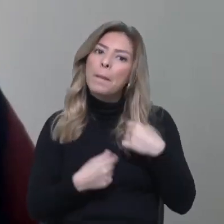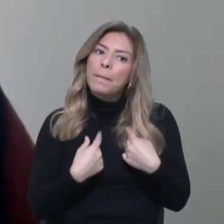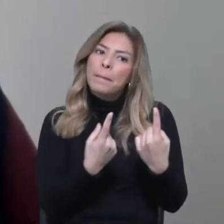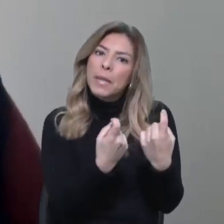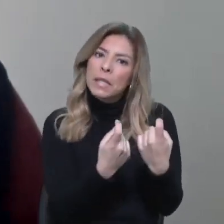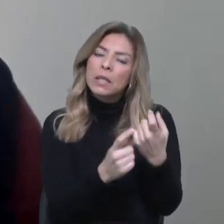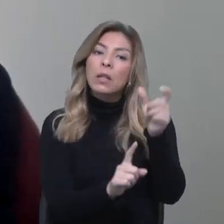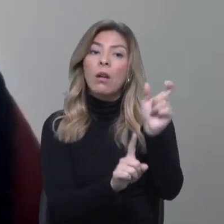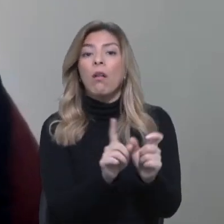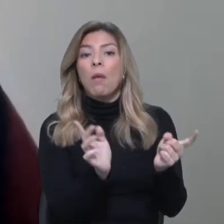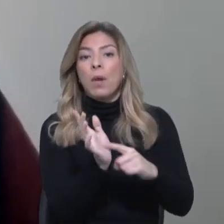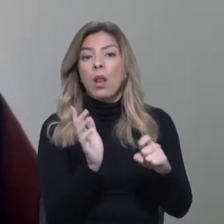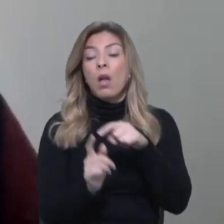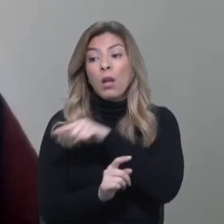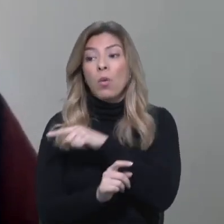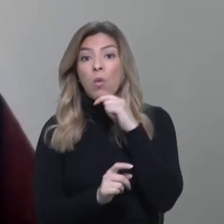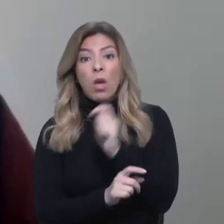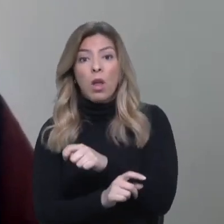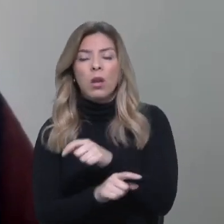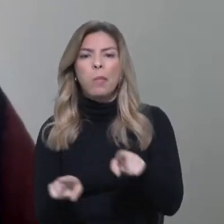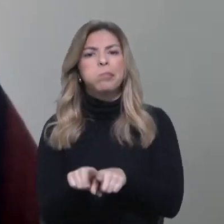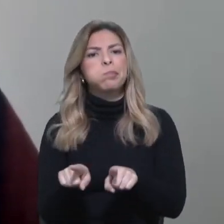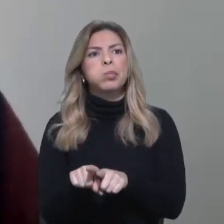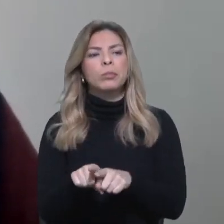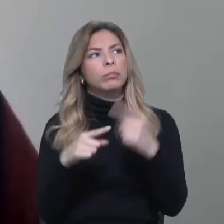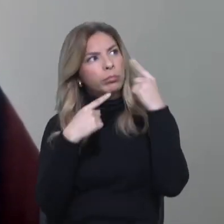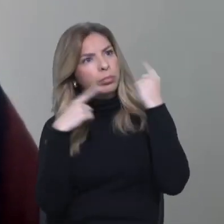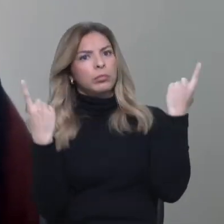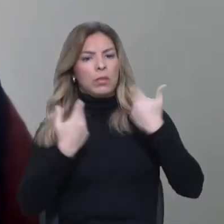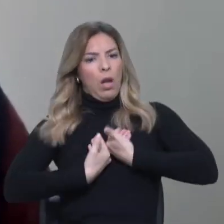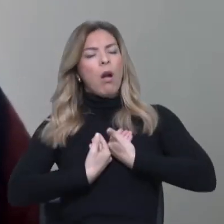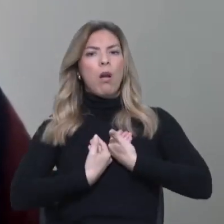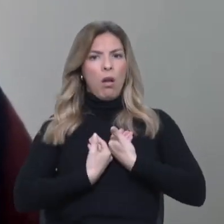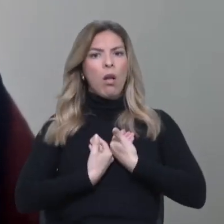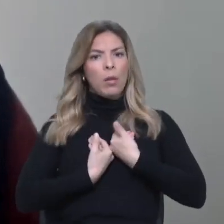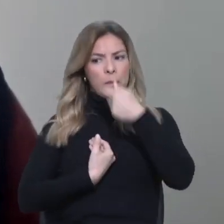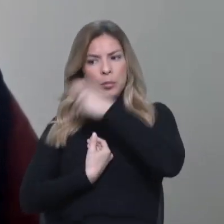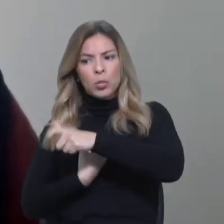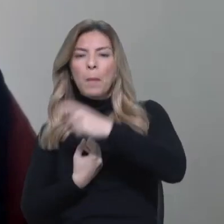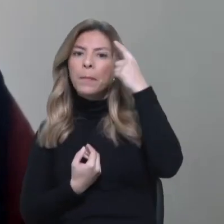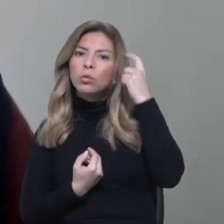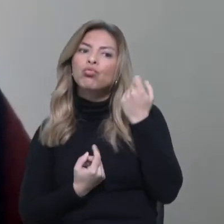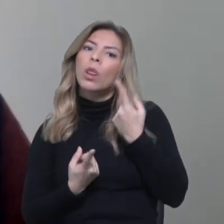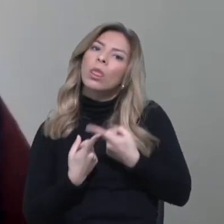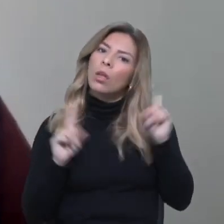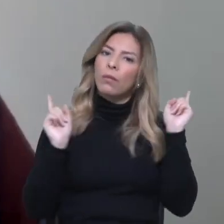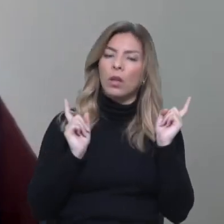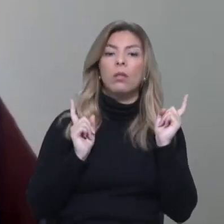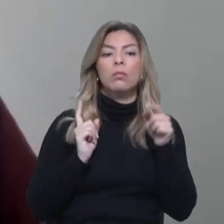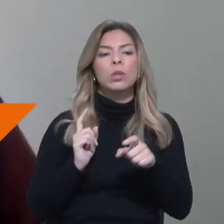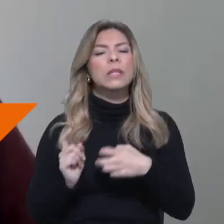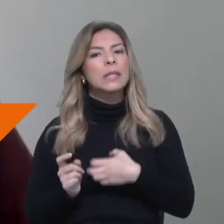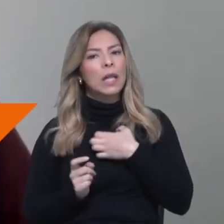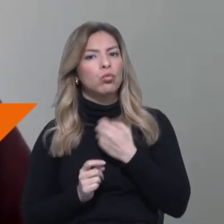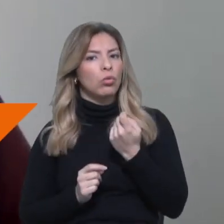também signifique um palco de diálogo entre pessoas que pensam de forma diferente. É difícil entender com a forma